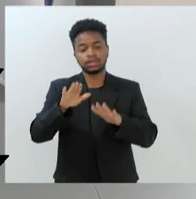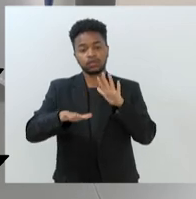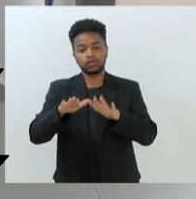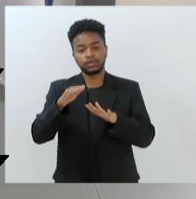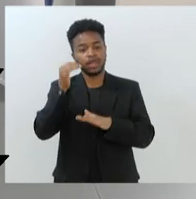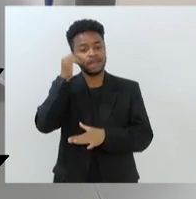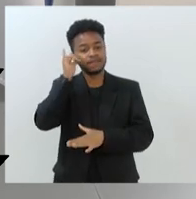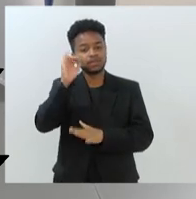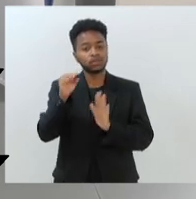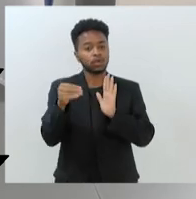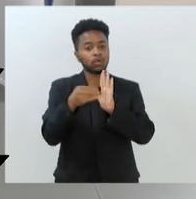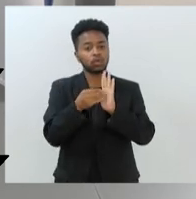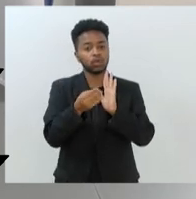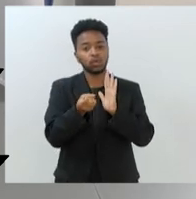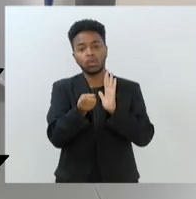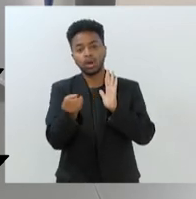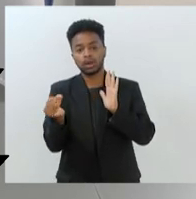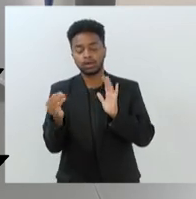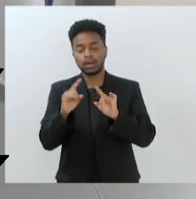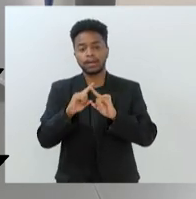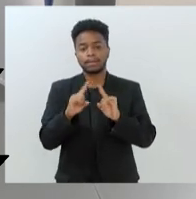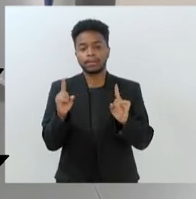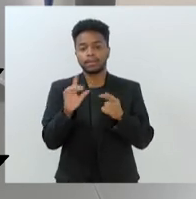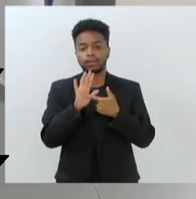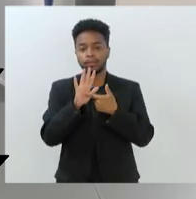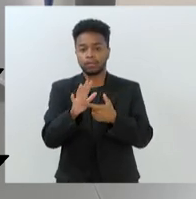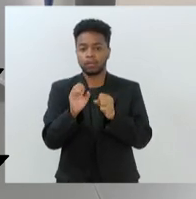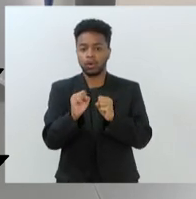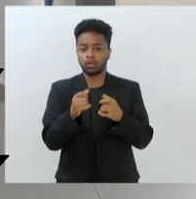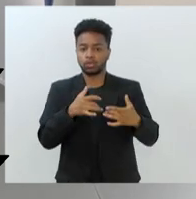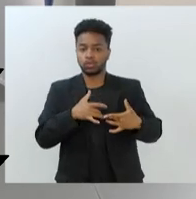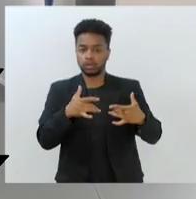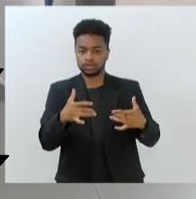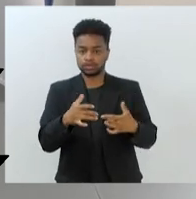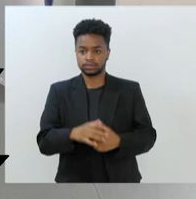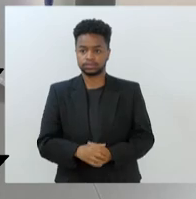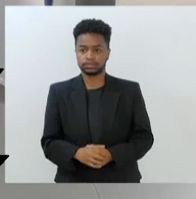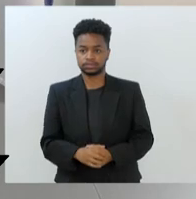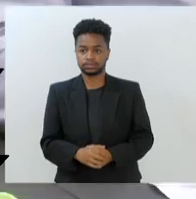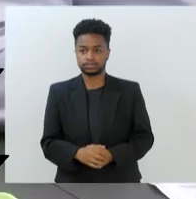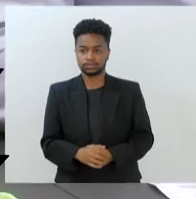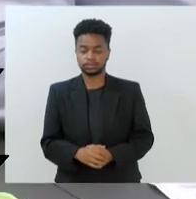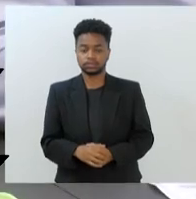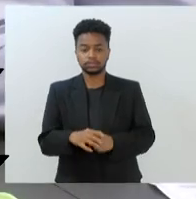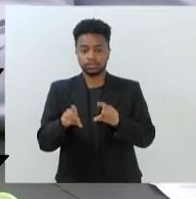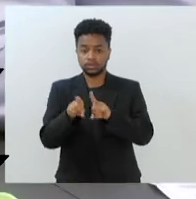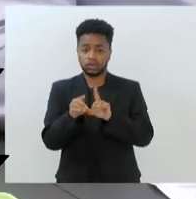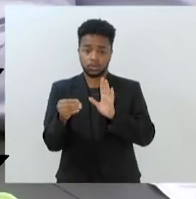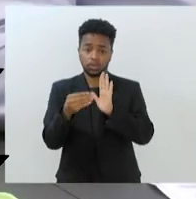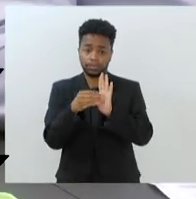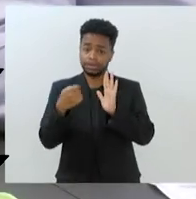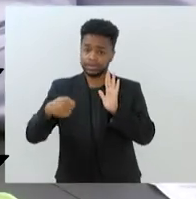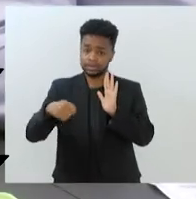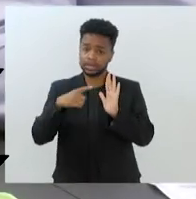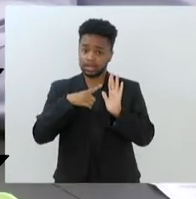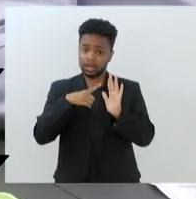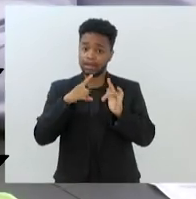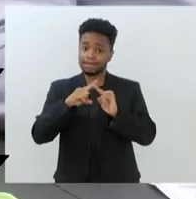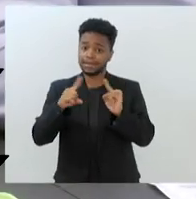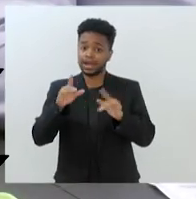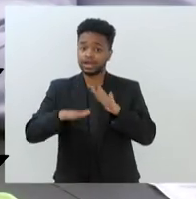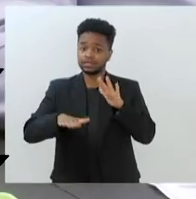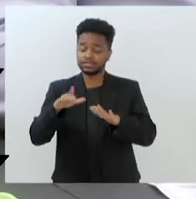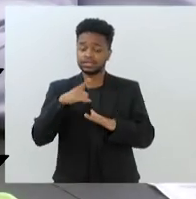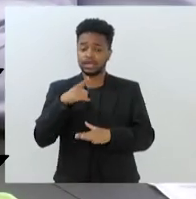quantitativo, mas predispondo a possibilidade de doação, porque hoje nem tem como fazer. Até determinando que haja, mas às vezes sobre a